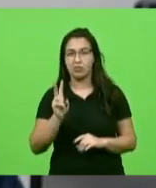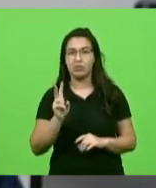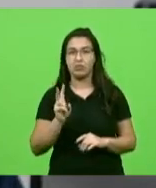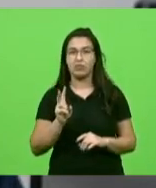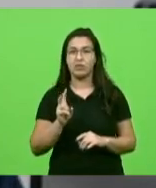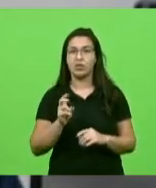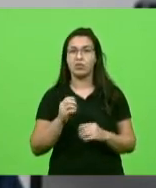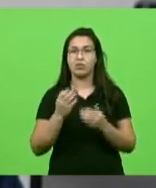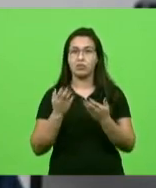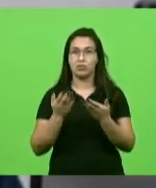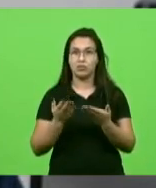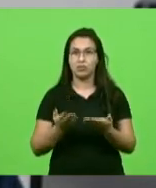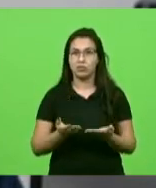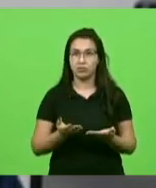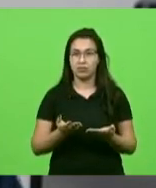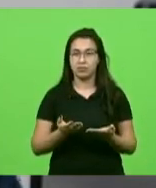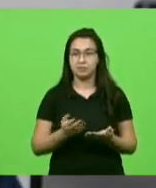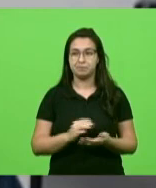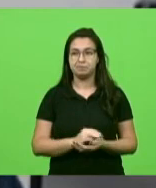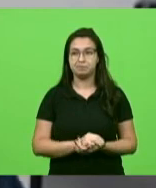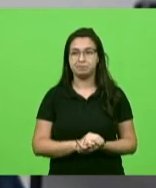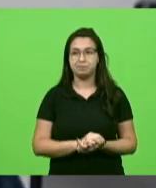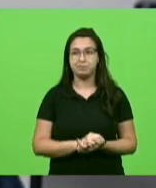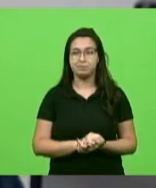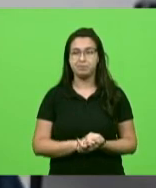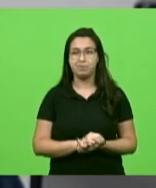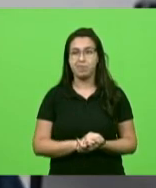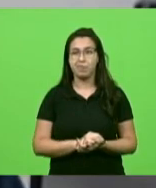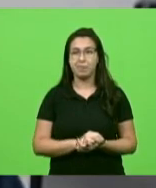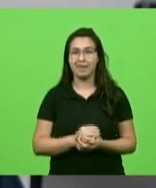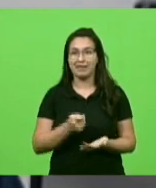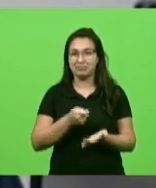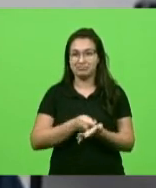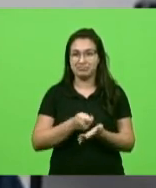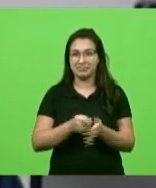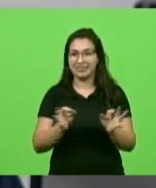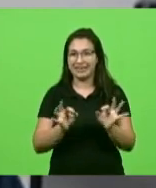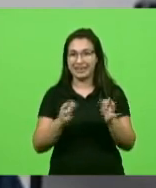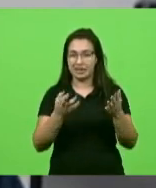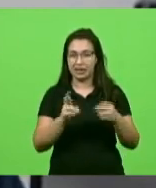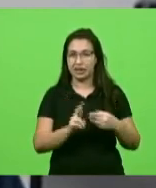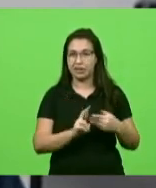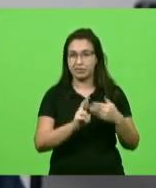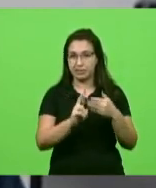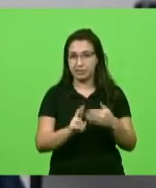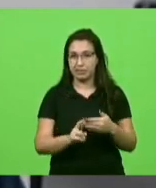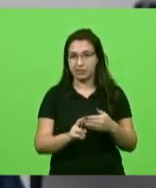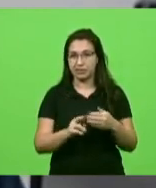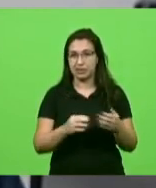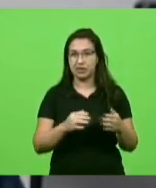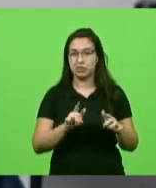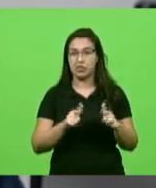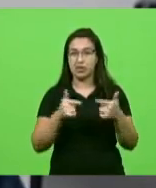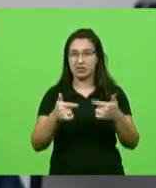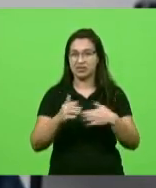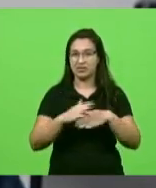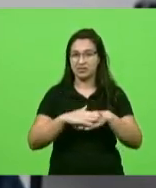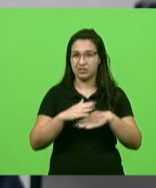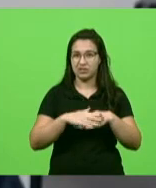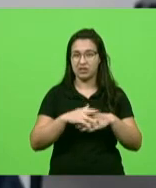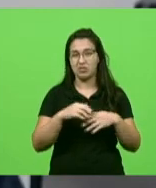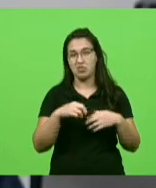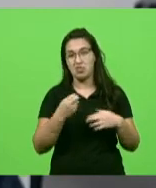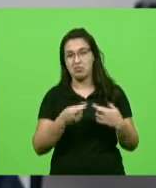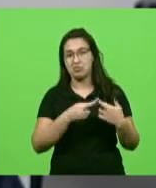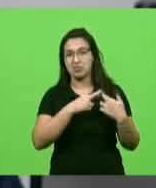sobre o cometimento ou não de ilícito funcional não se exigirá um representado naquele momento qualquer ação tendente a